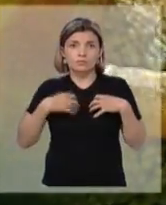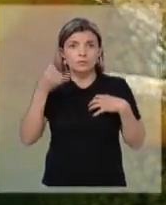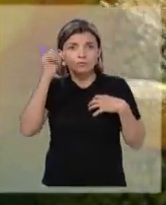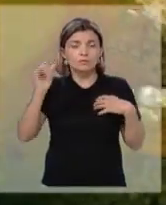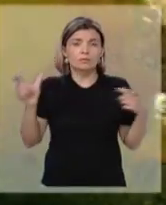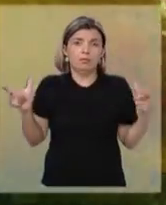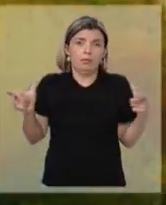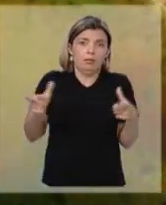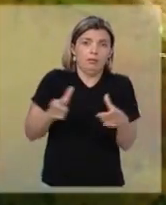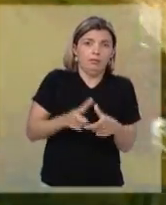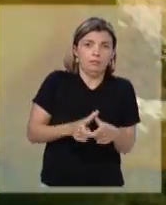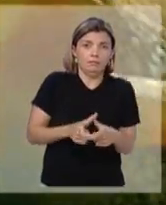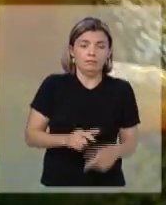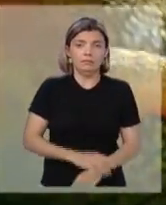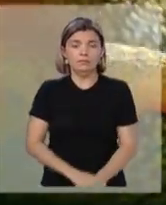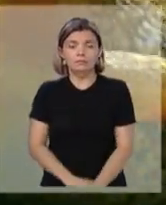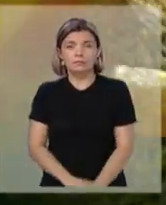ameaçadas.